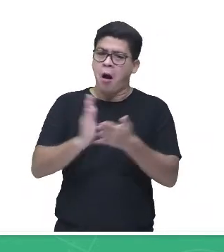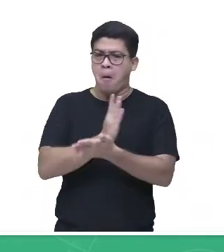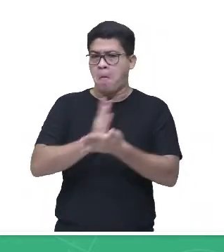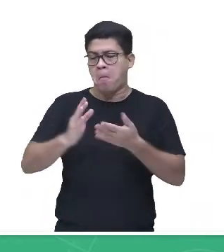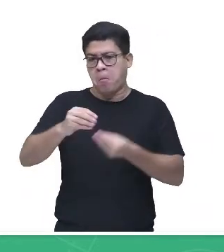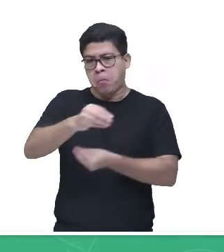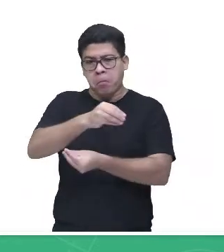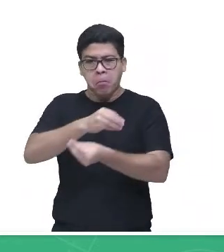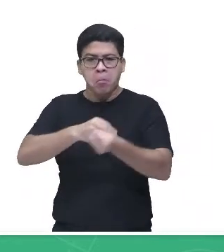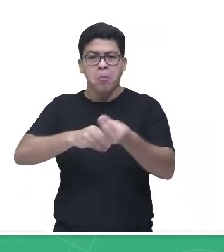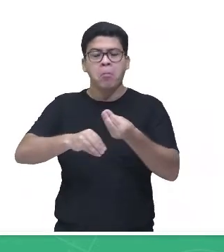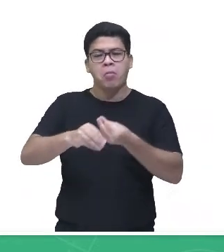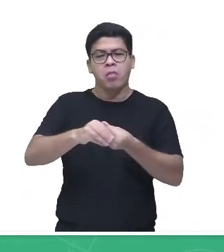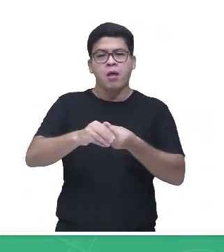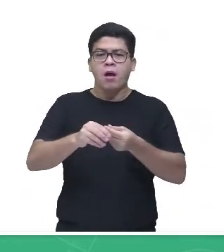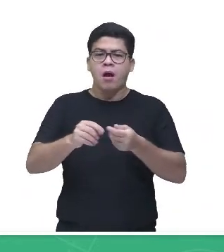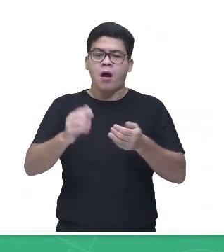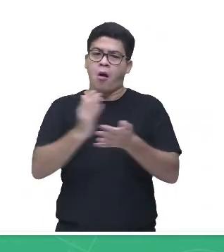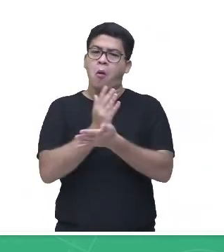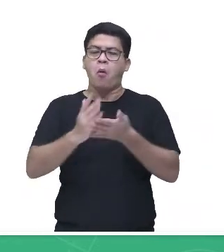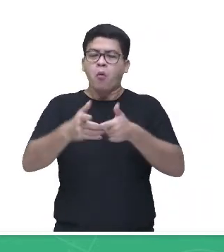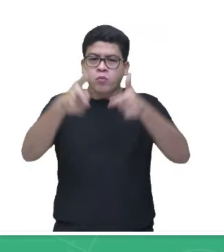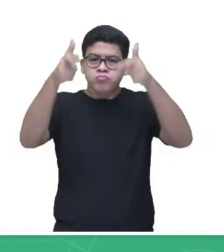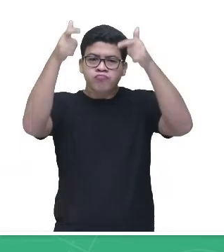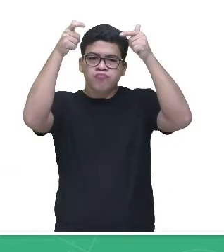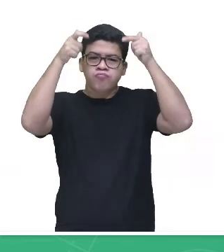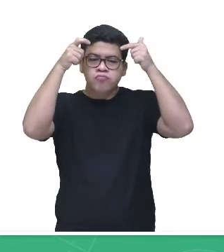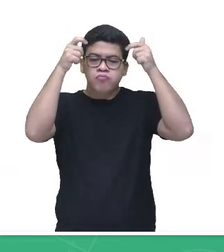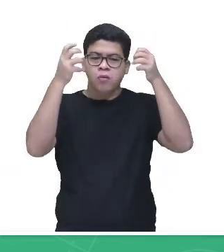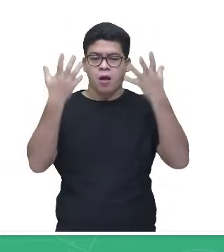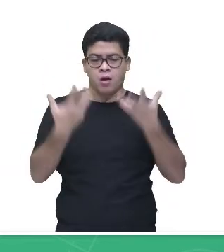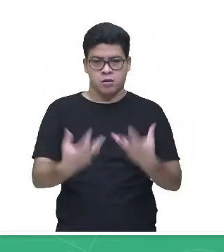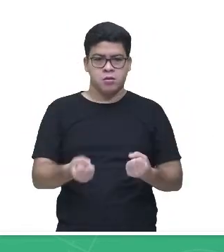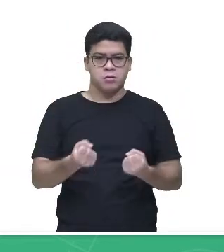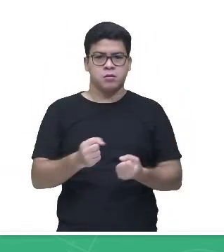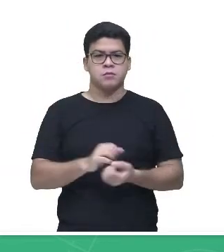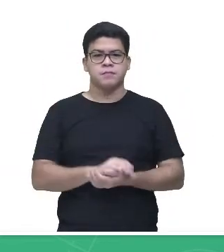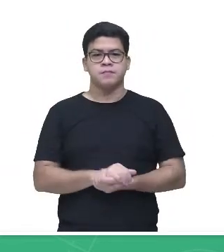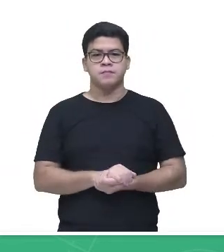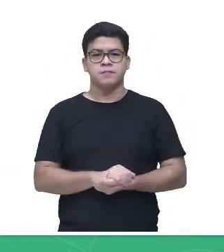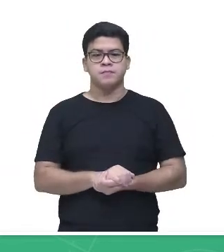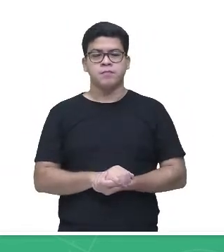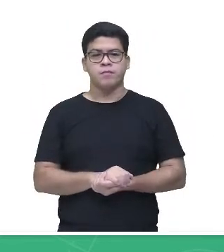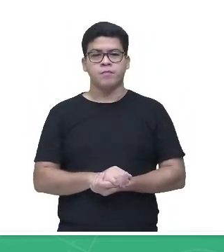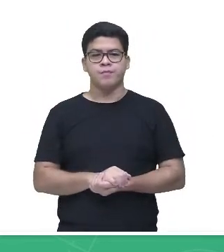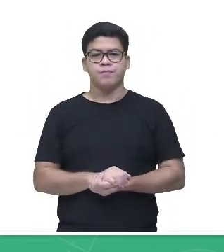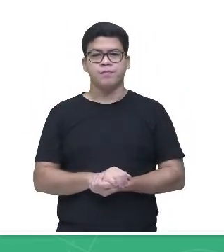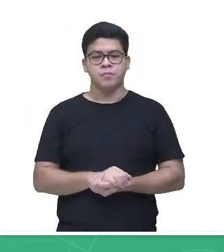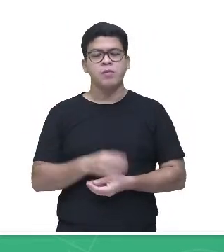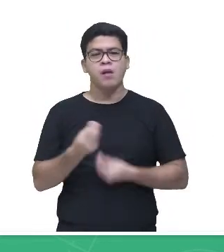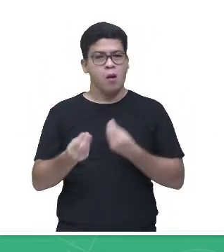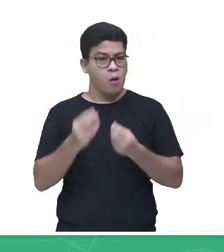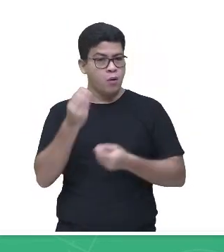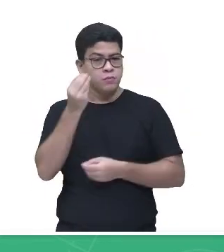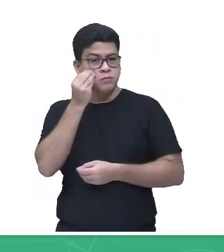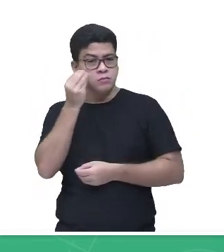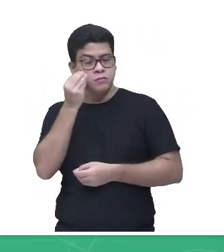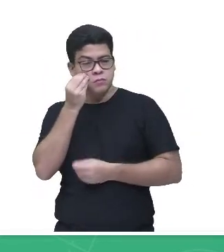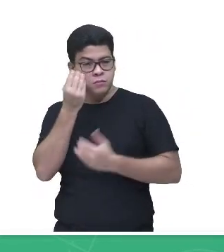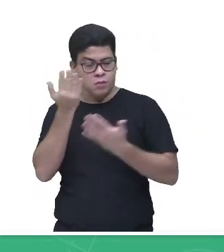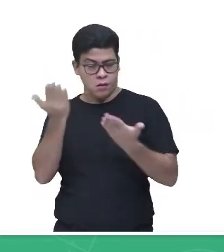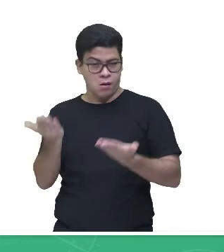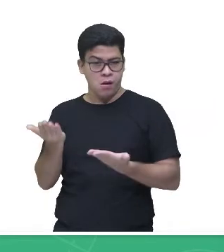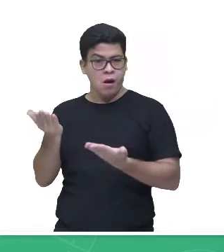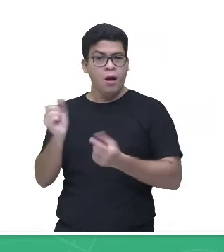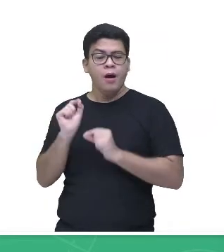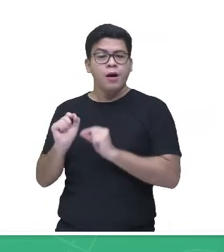II da Prússia, Catarina II da Rússia e Marquês de Pombal de Portugal. Então, como vocês podem ver, as mudanças